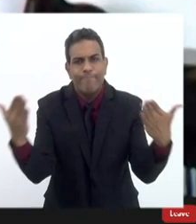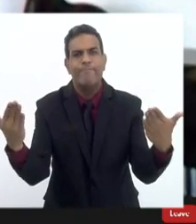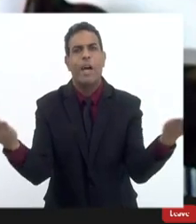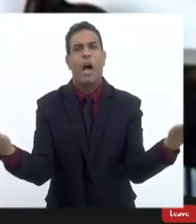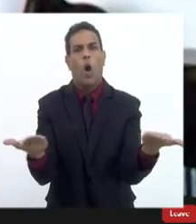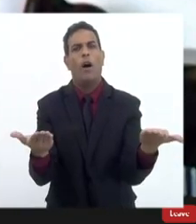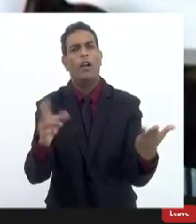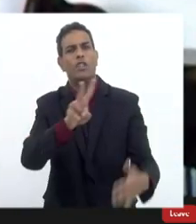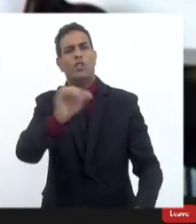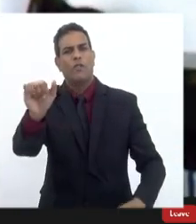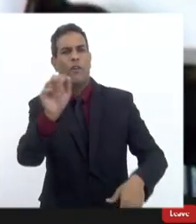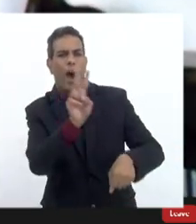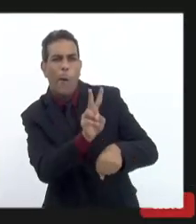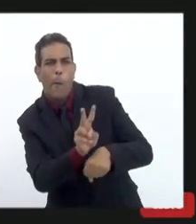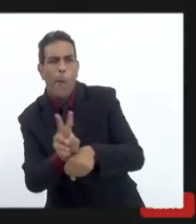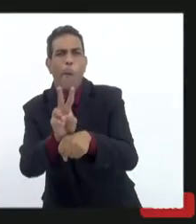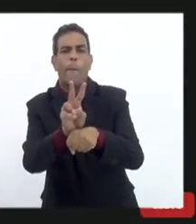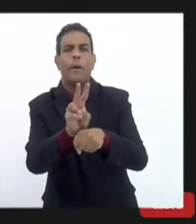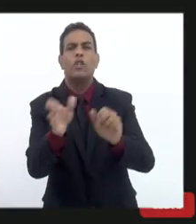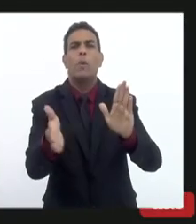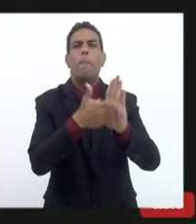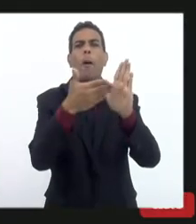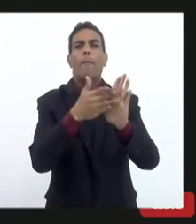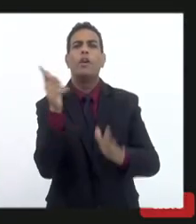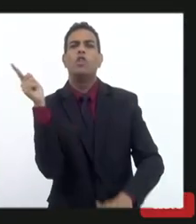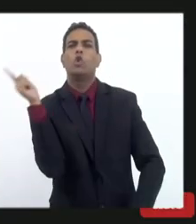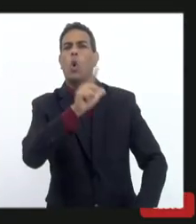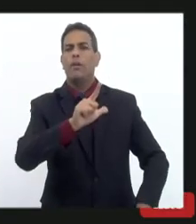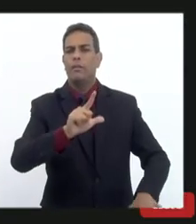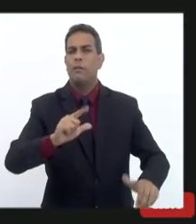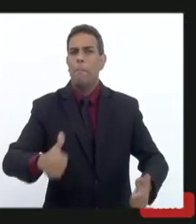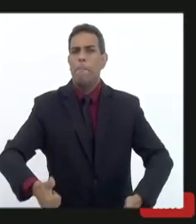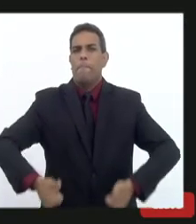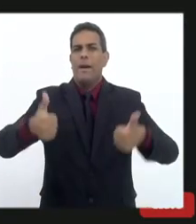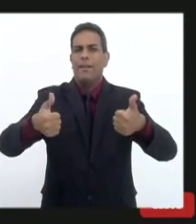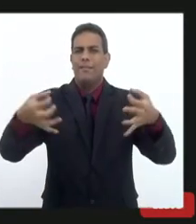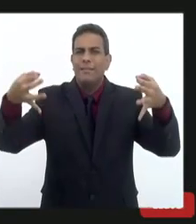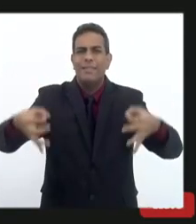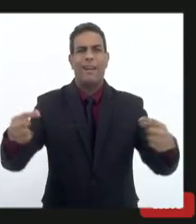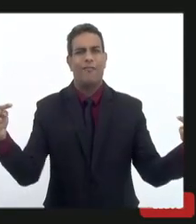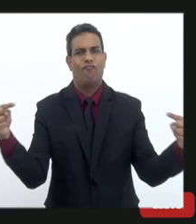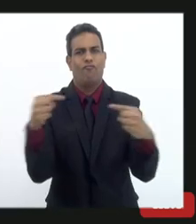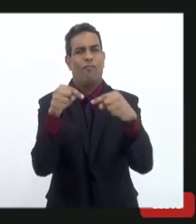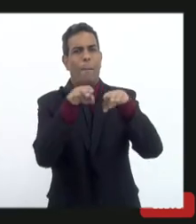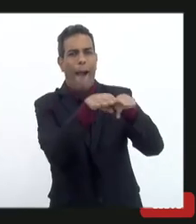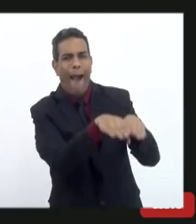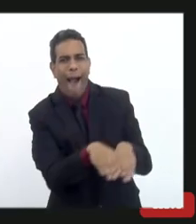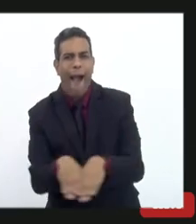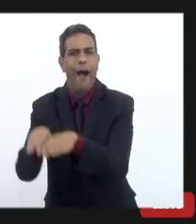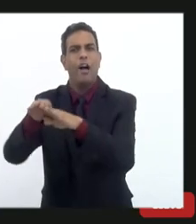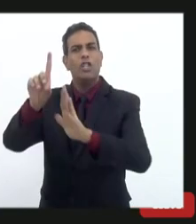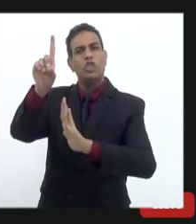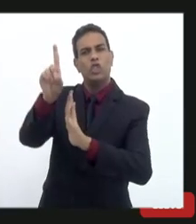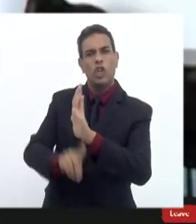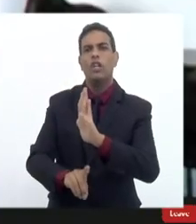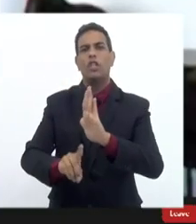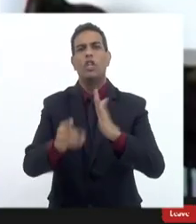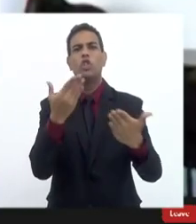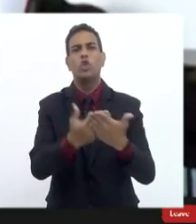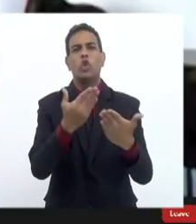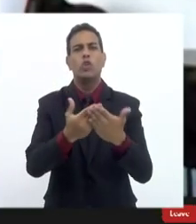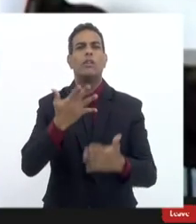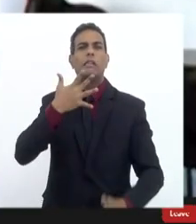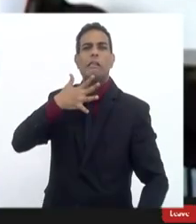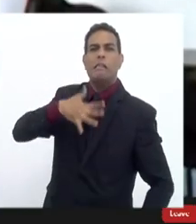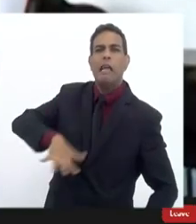de monitoramento, de proposição, para que a gente possa, de fato, garantir o direito à educação a todas,